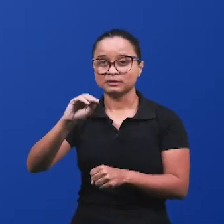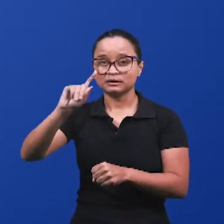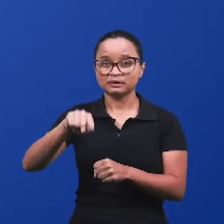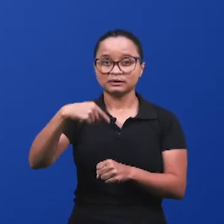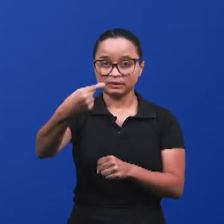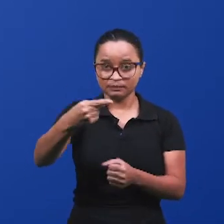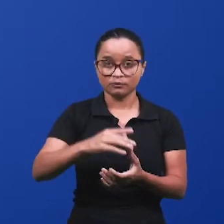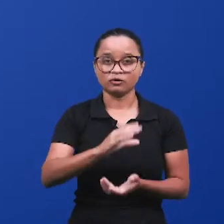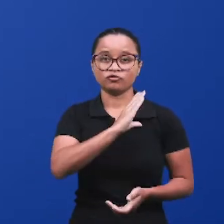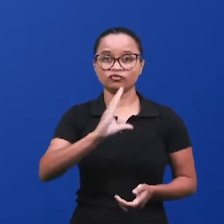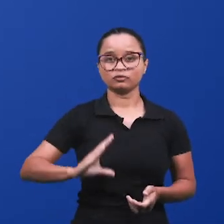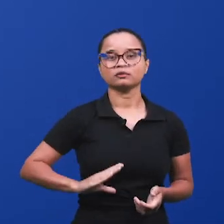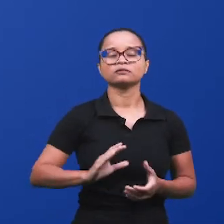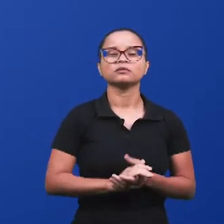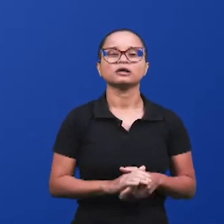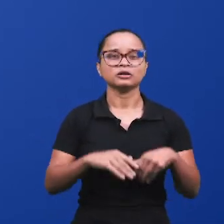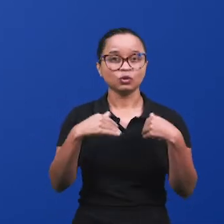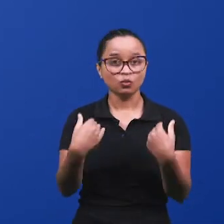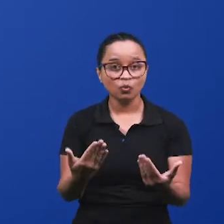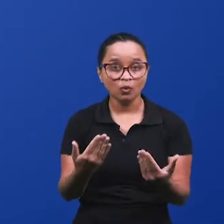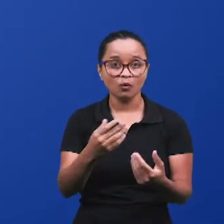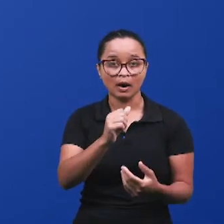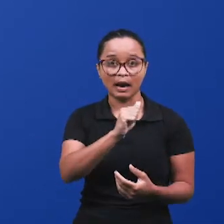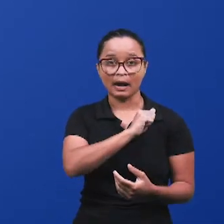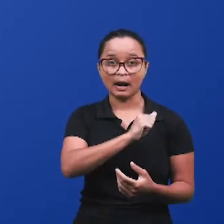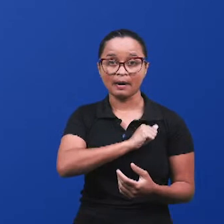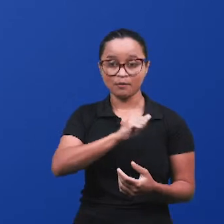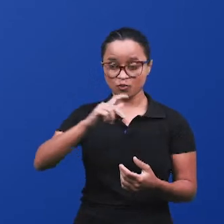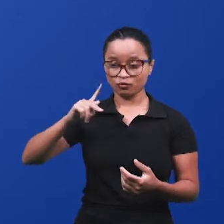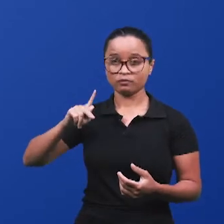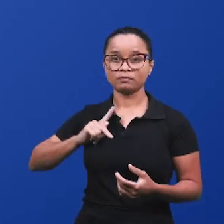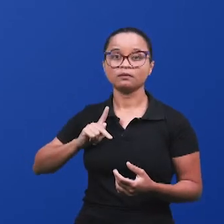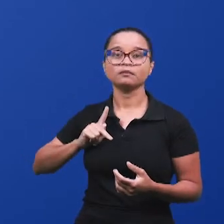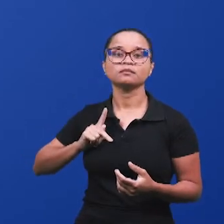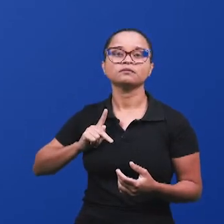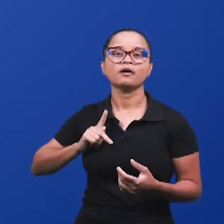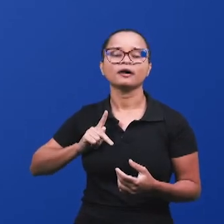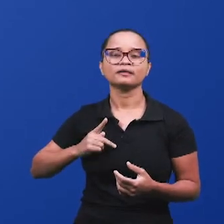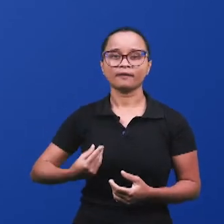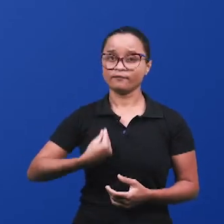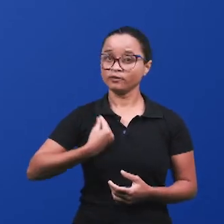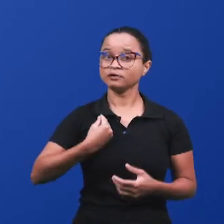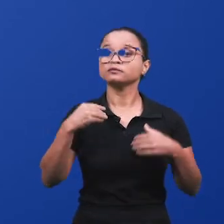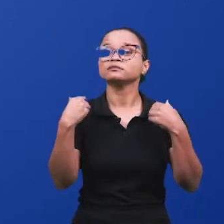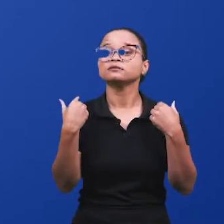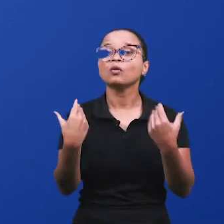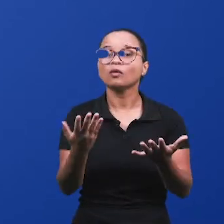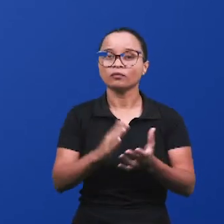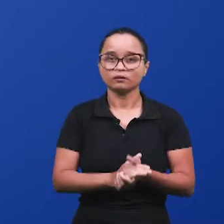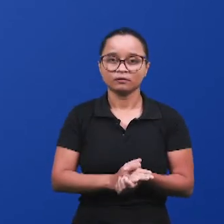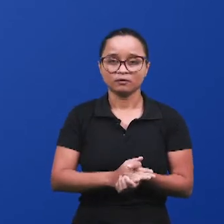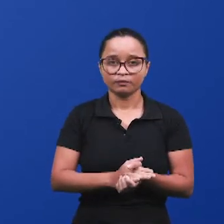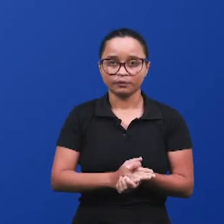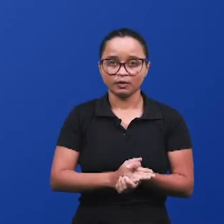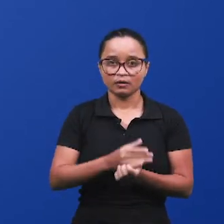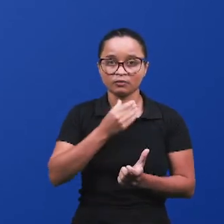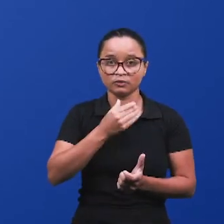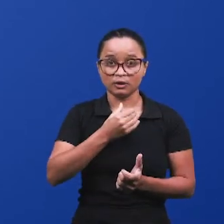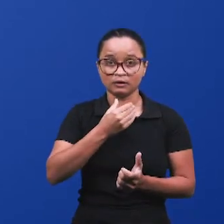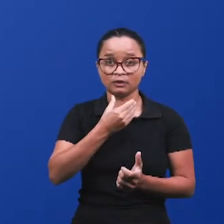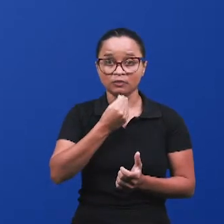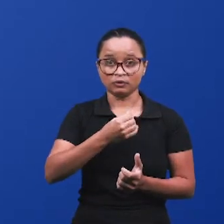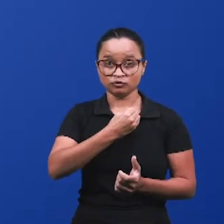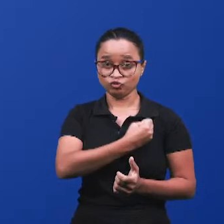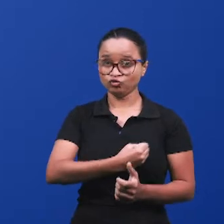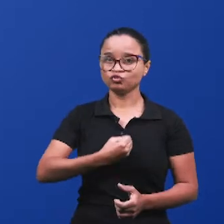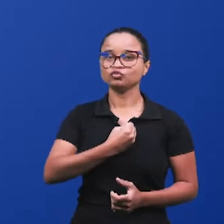Cristo. E qual foi o apóstolo que estava vivo nesse período? O apóstolo que estava vivo era João,